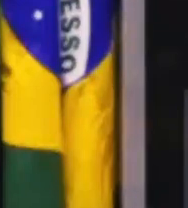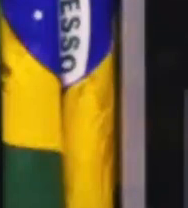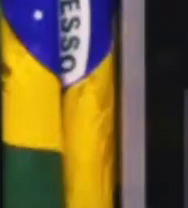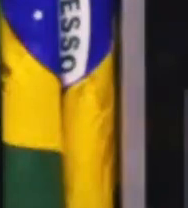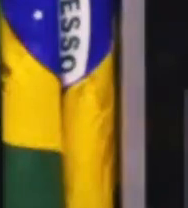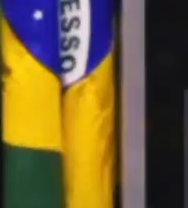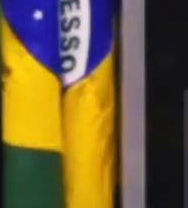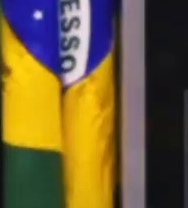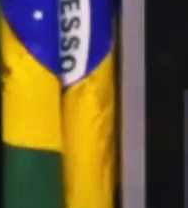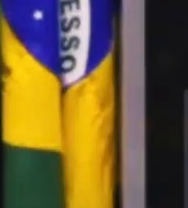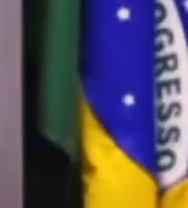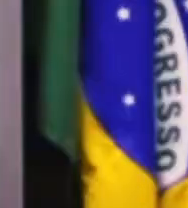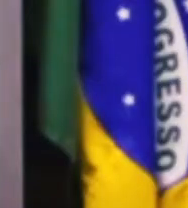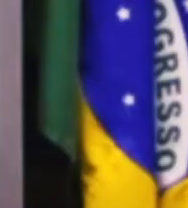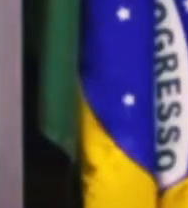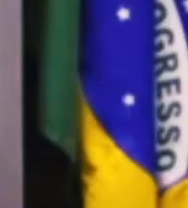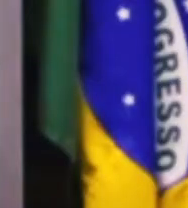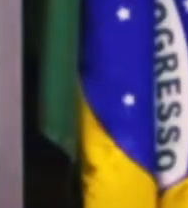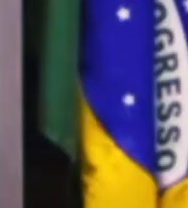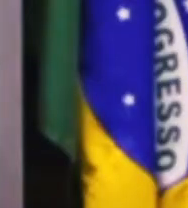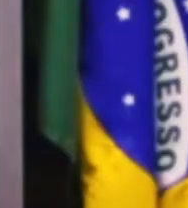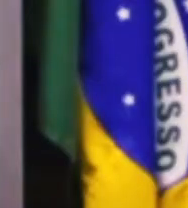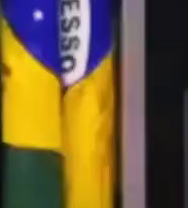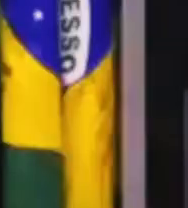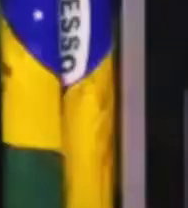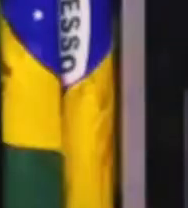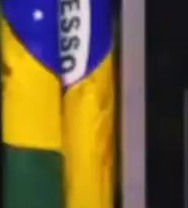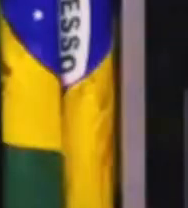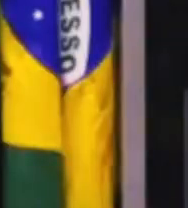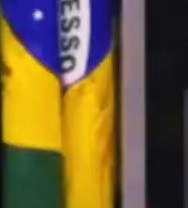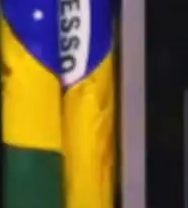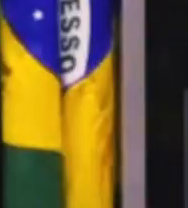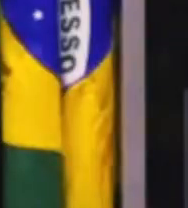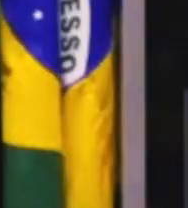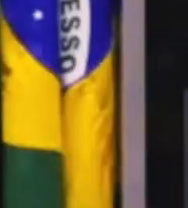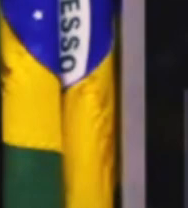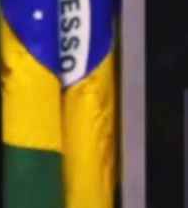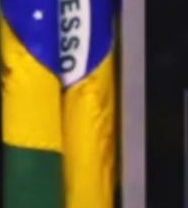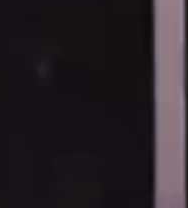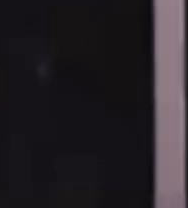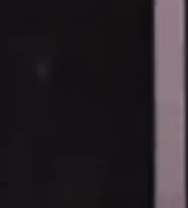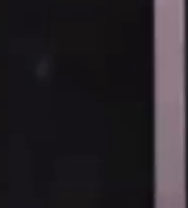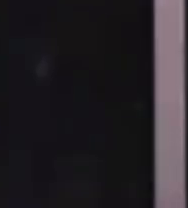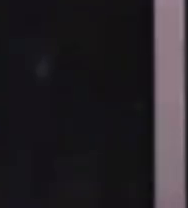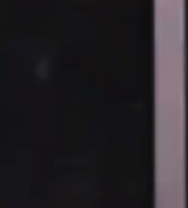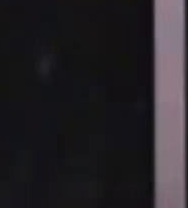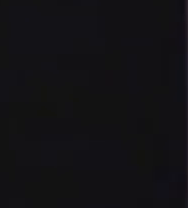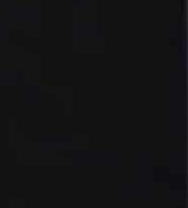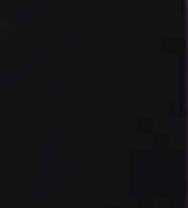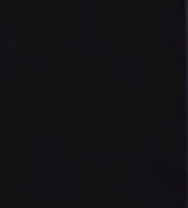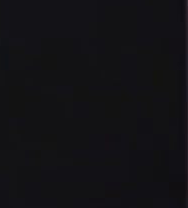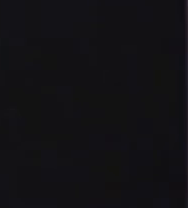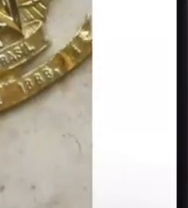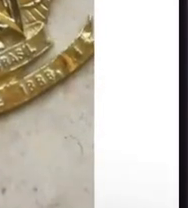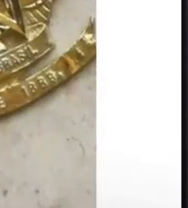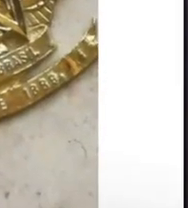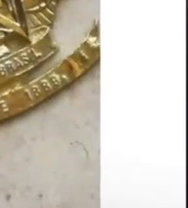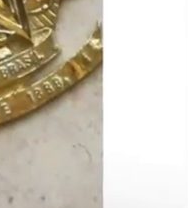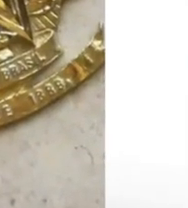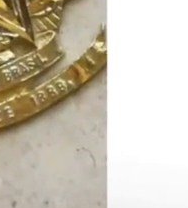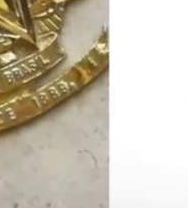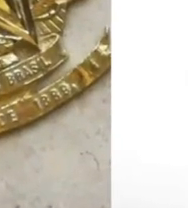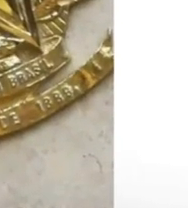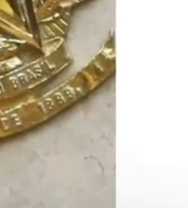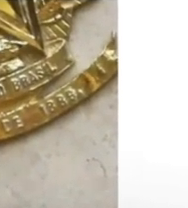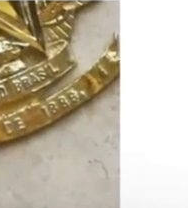Por que o ministro Alexandre de Moraes hoje está submetendo o Brasil a esta vergonha internacional? Diz o New York Times, a manchete já é uma pergunta.